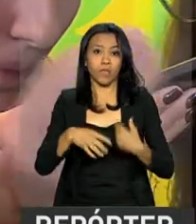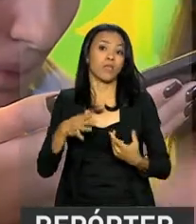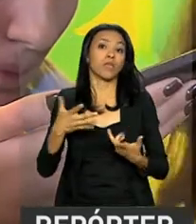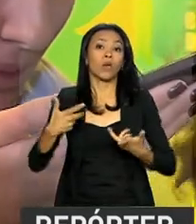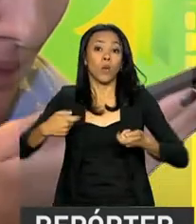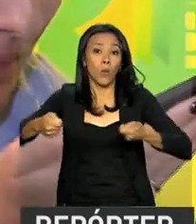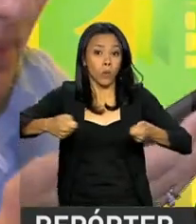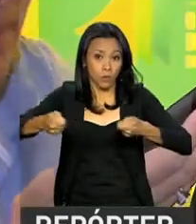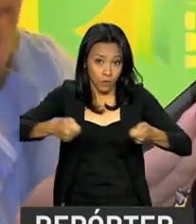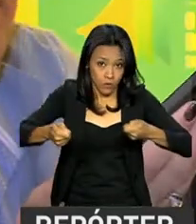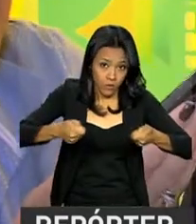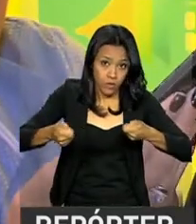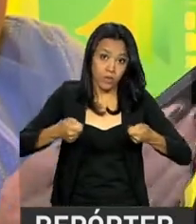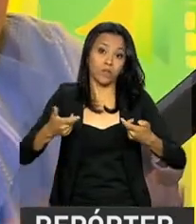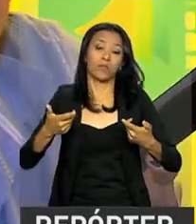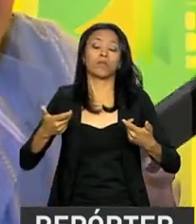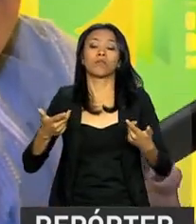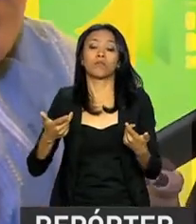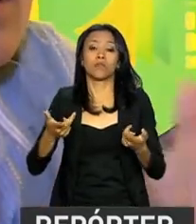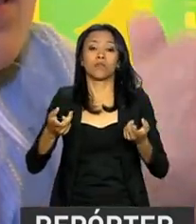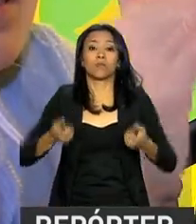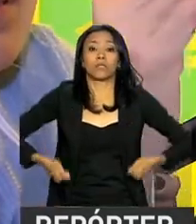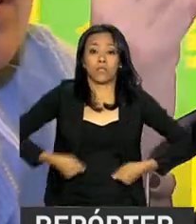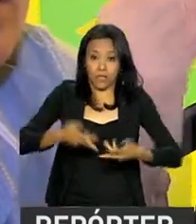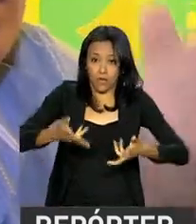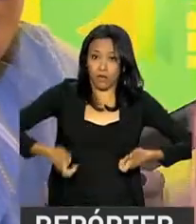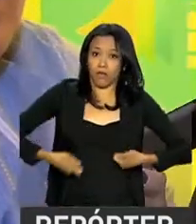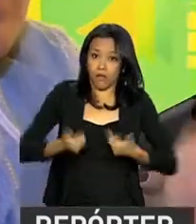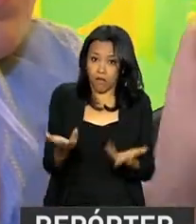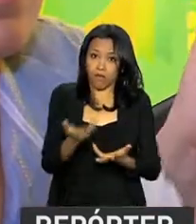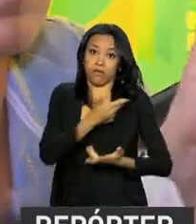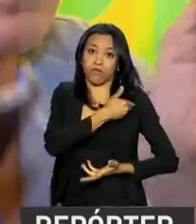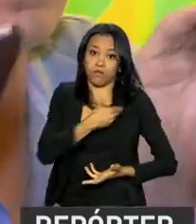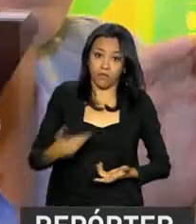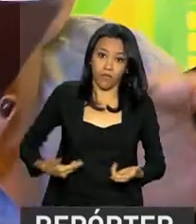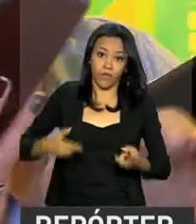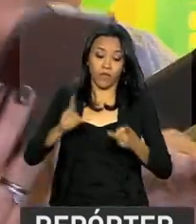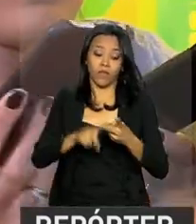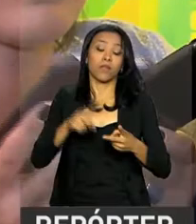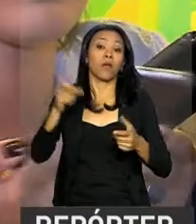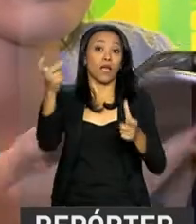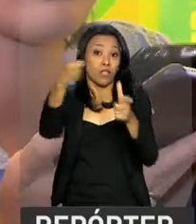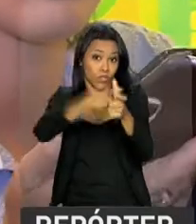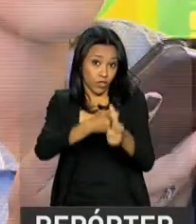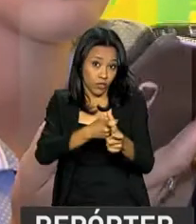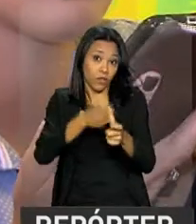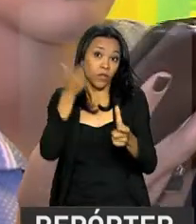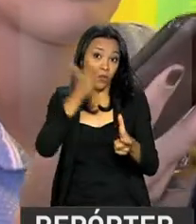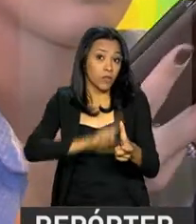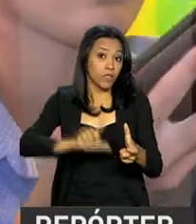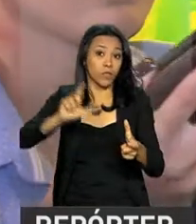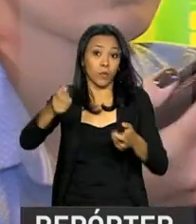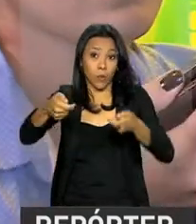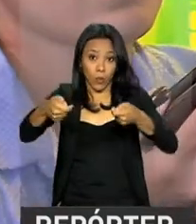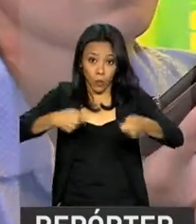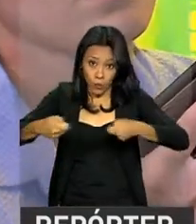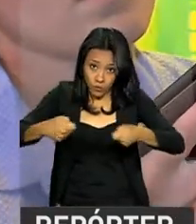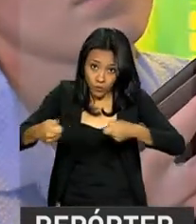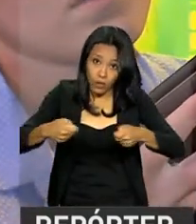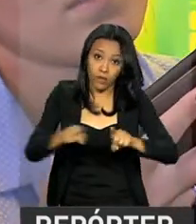evolução das despesas públicas a subida da dívida que está sendo controlado mas também